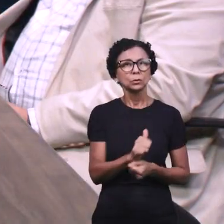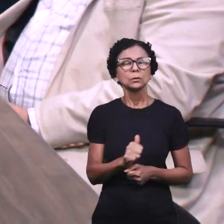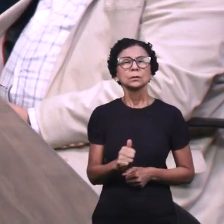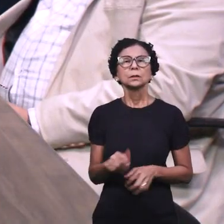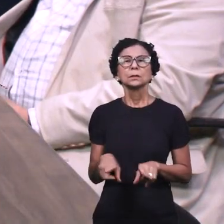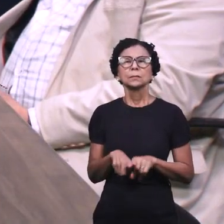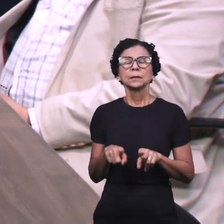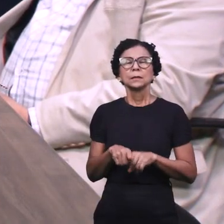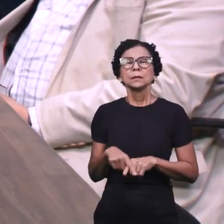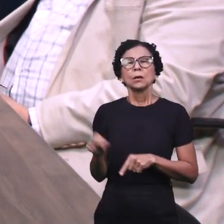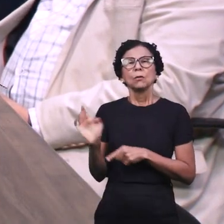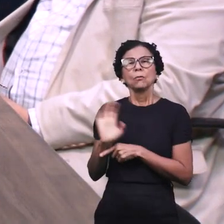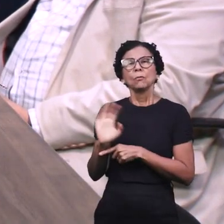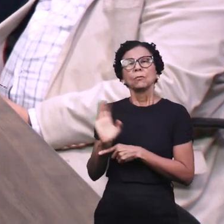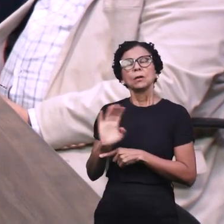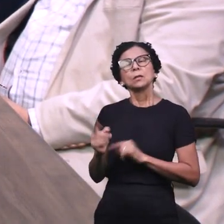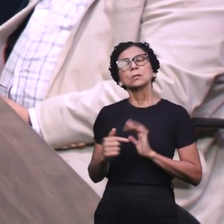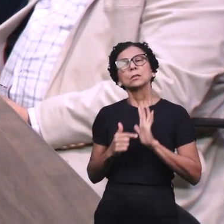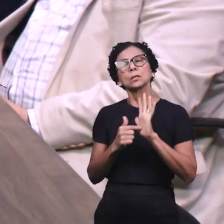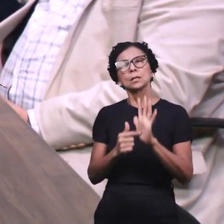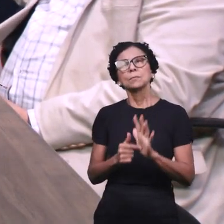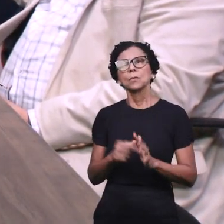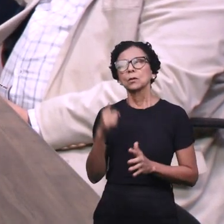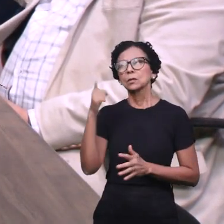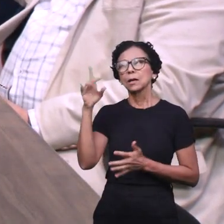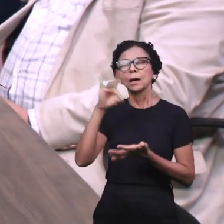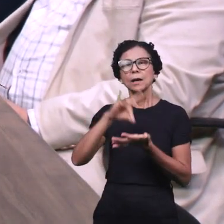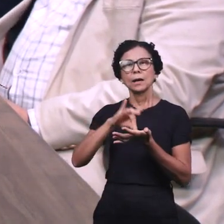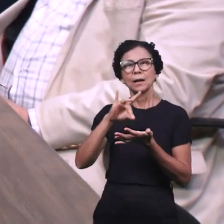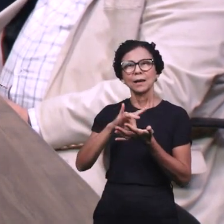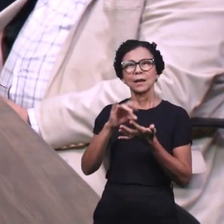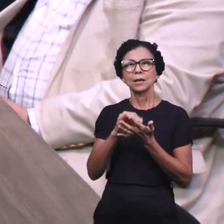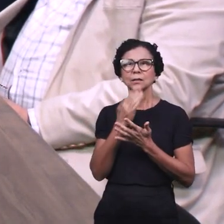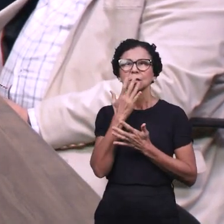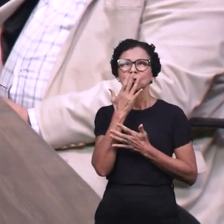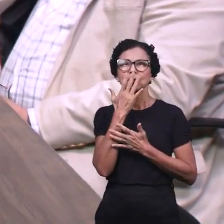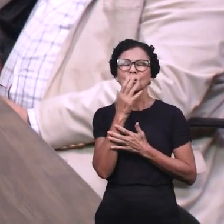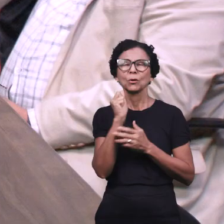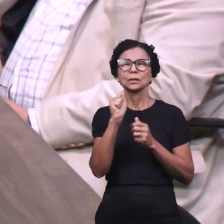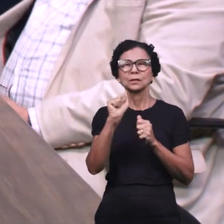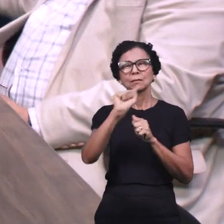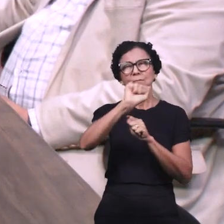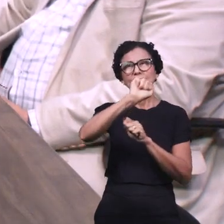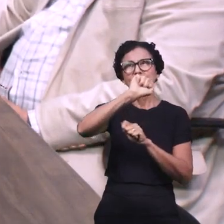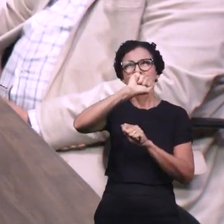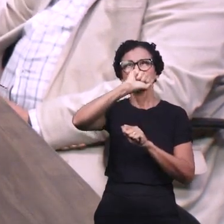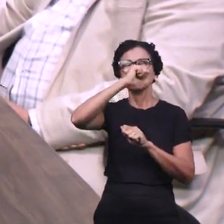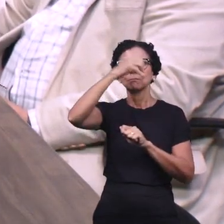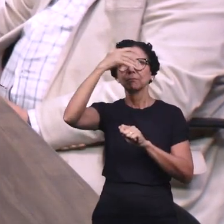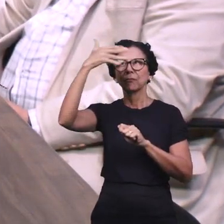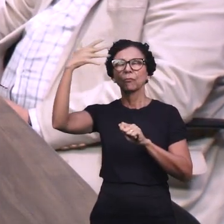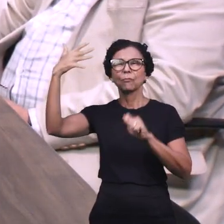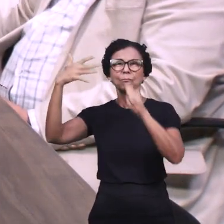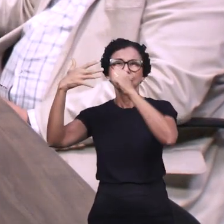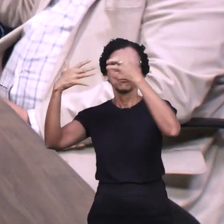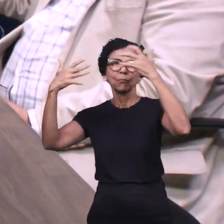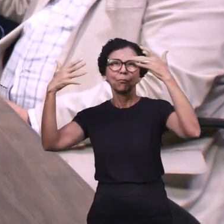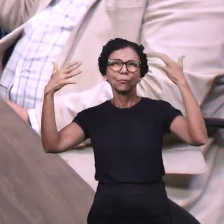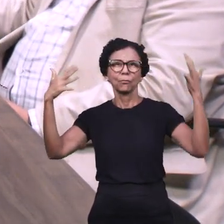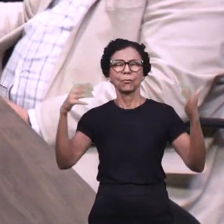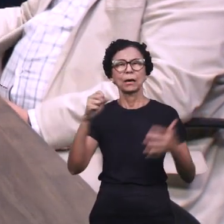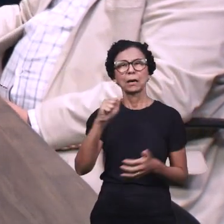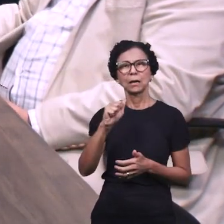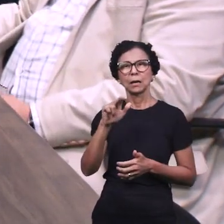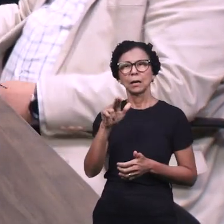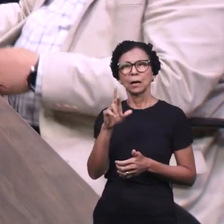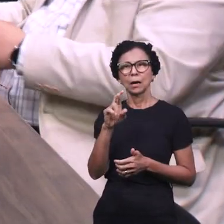auroras boreais de verdade, a beleza disso. Lindas, né? Aqui mostrando mais uma vez os campos eletromagnéticos, né, como é que